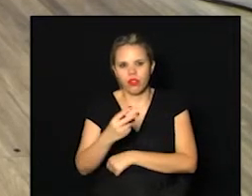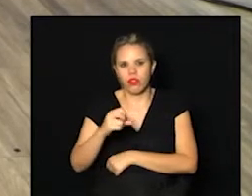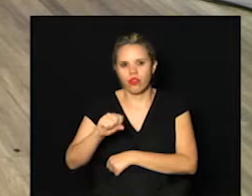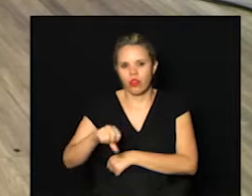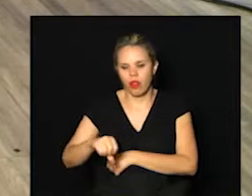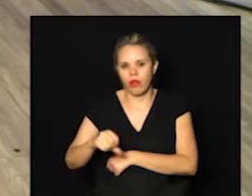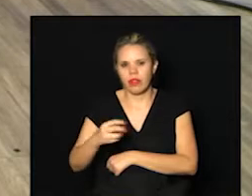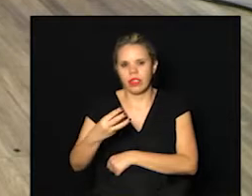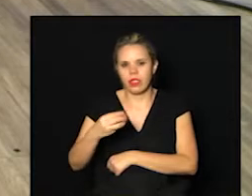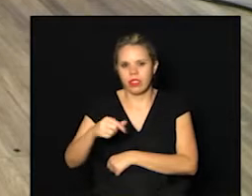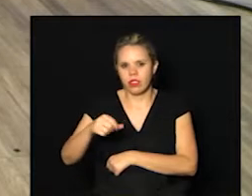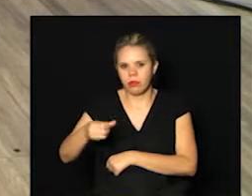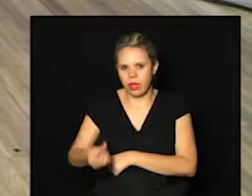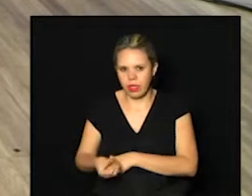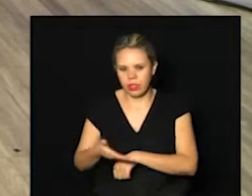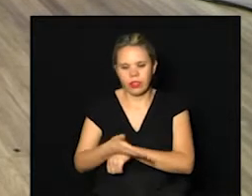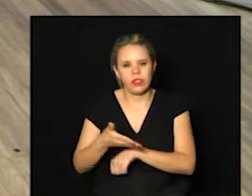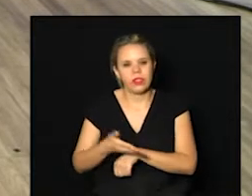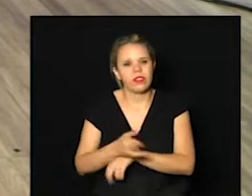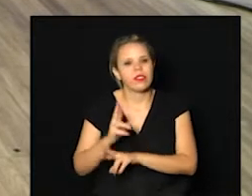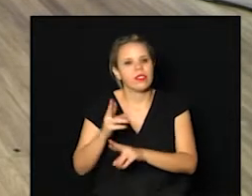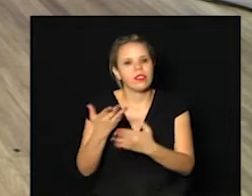978293776, estou esperando a sua participação,